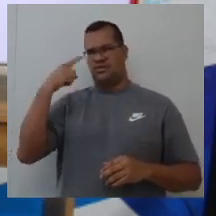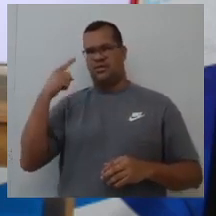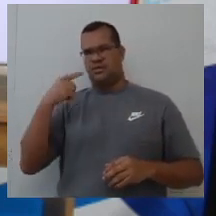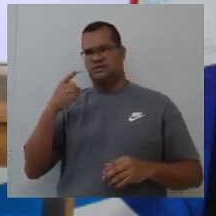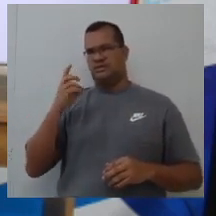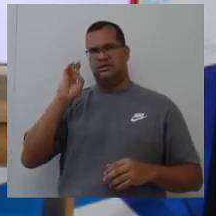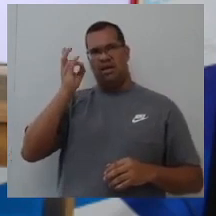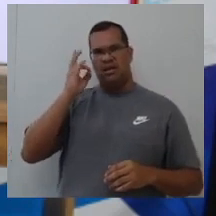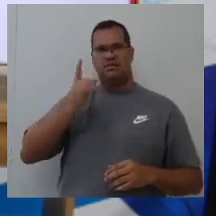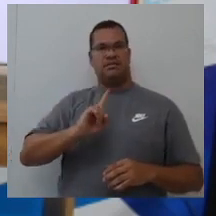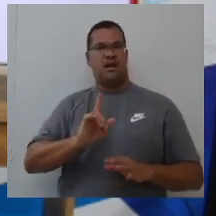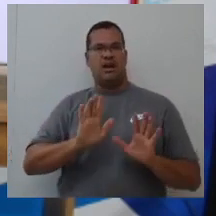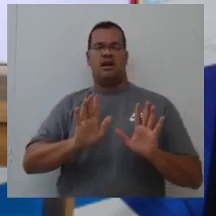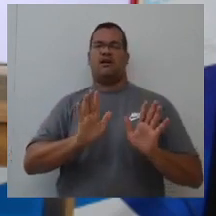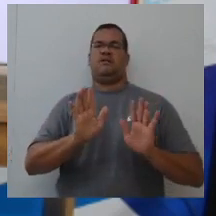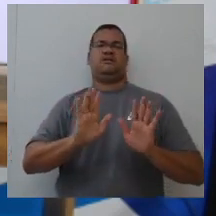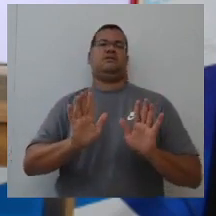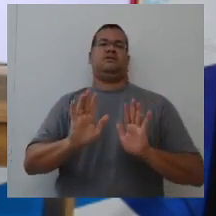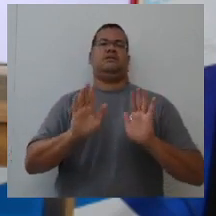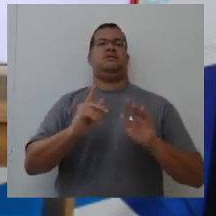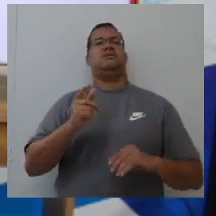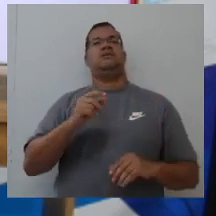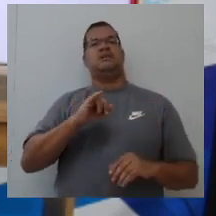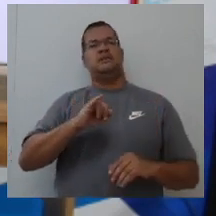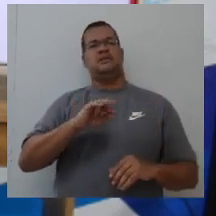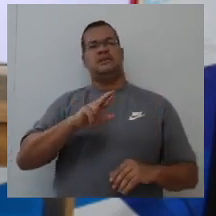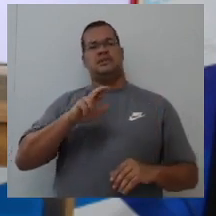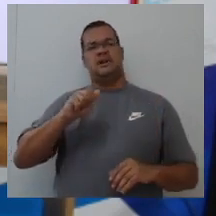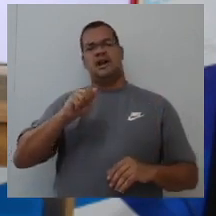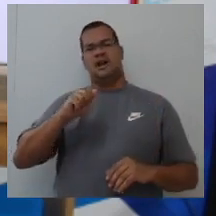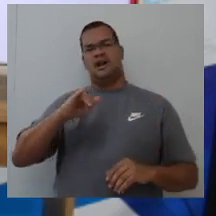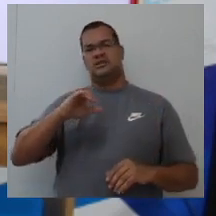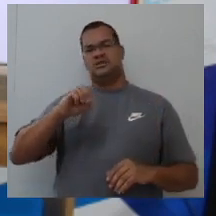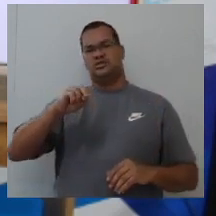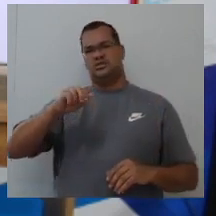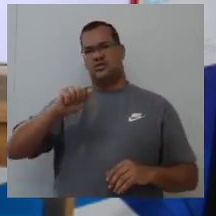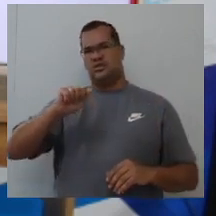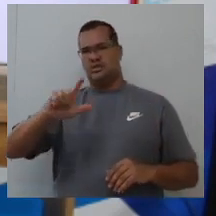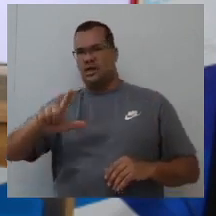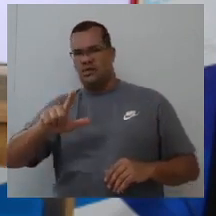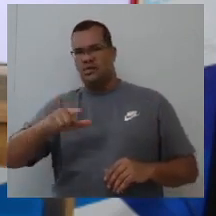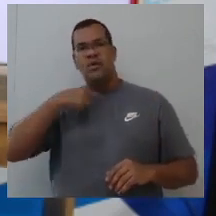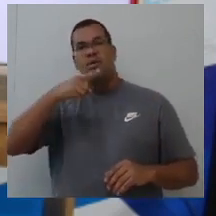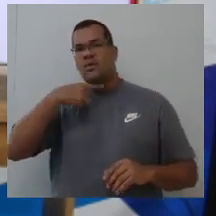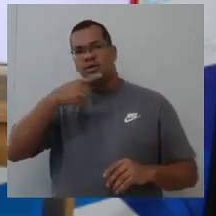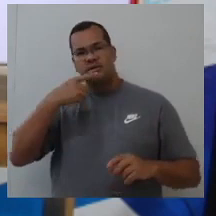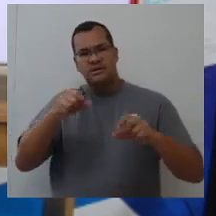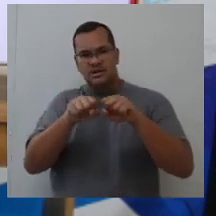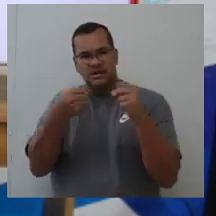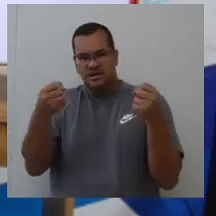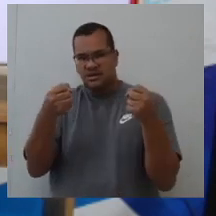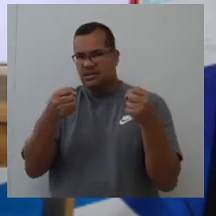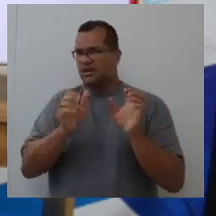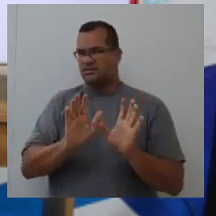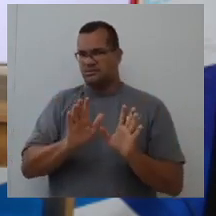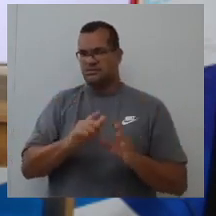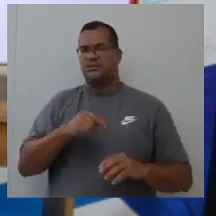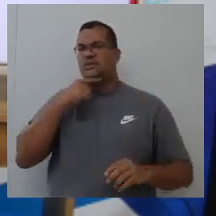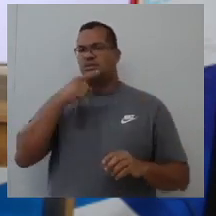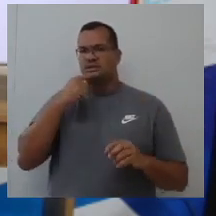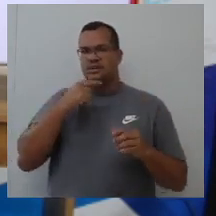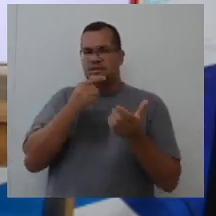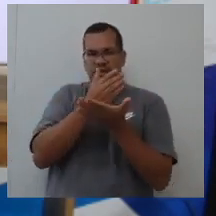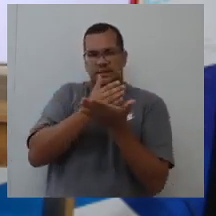crazy, não é isso não, tá? O número irracional é um número que ele não consegue ser quebrado. E eu vou bater um papo aí com vocês sobre